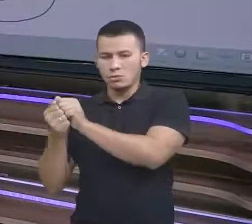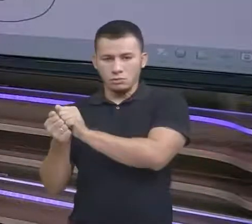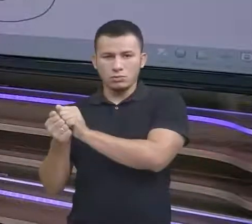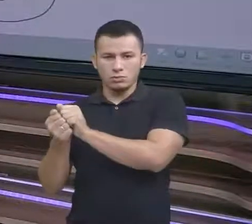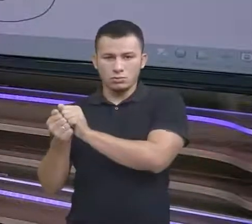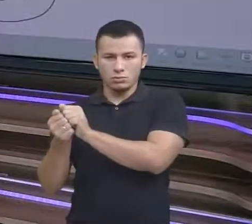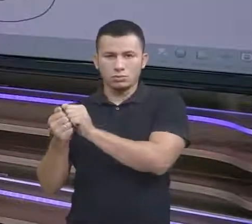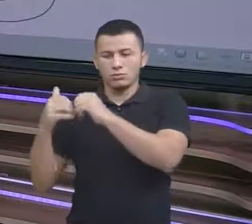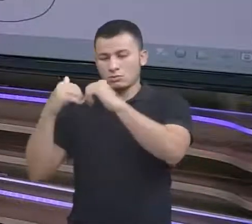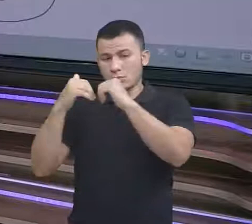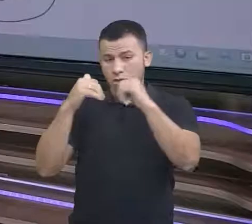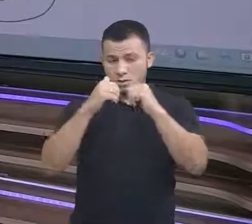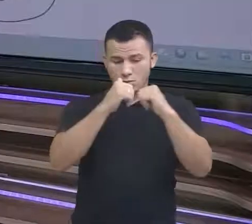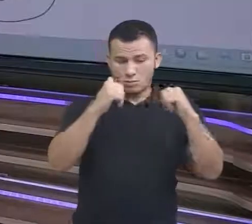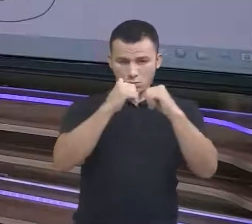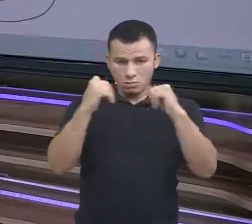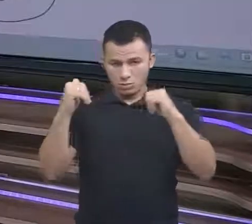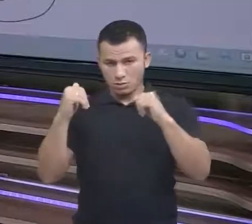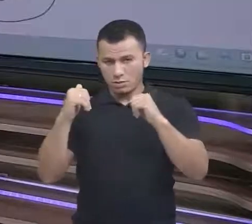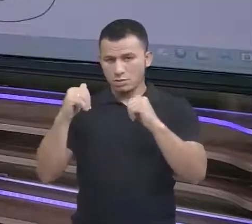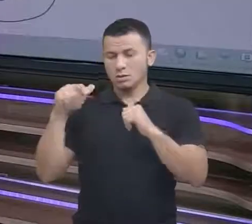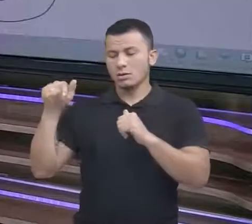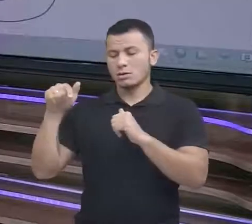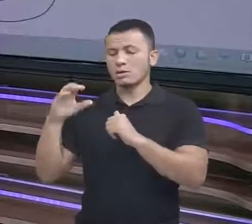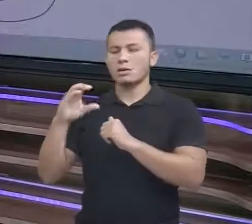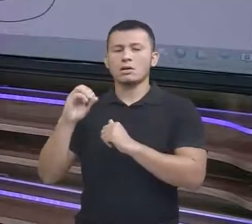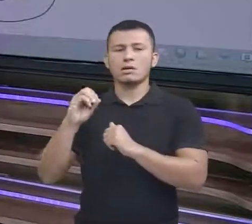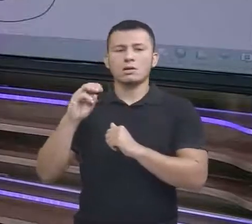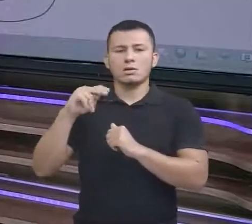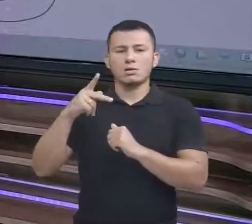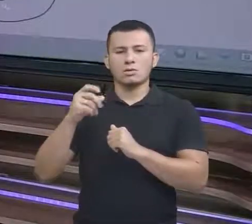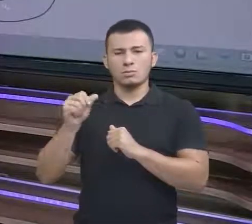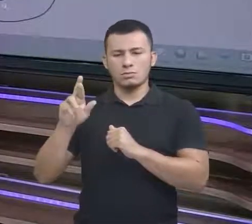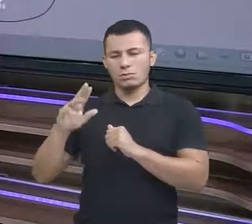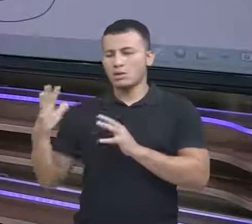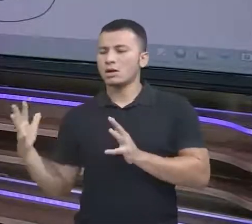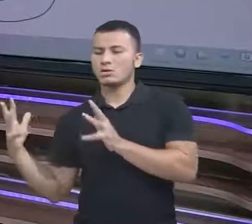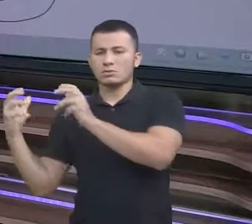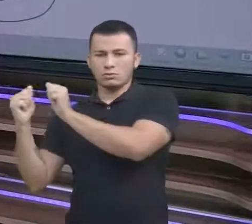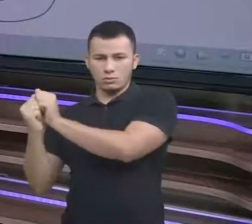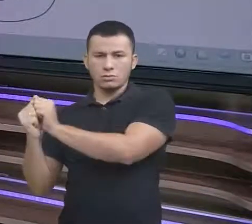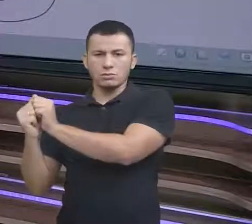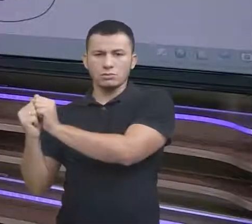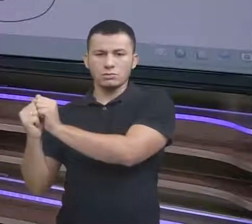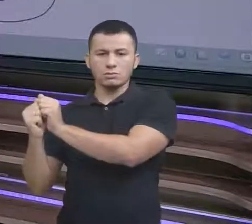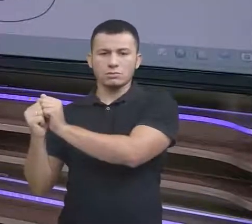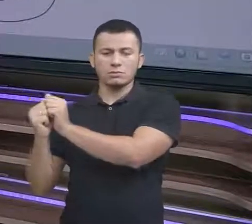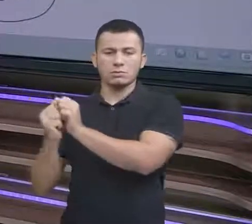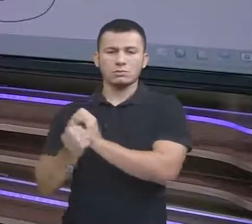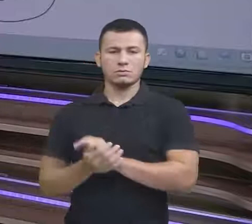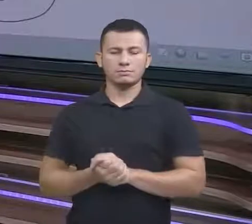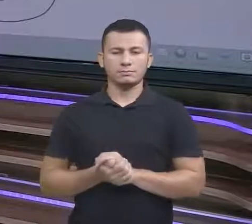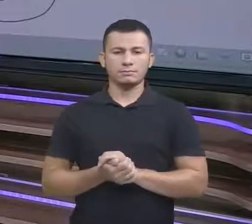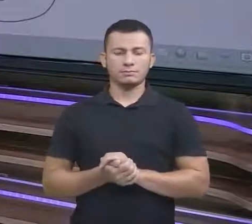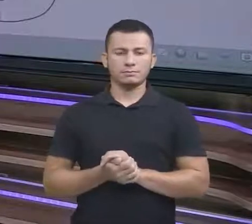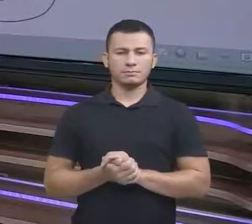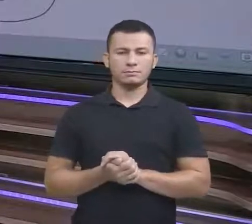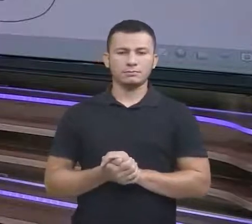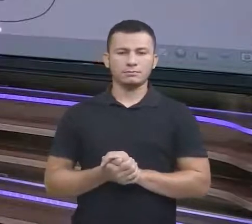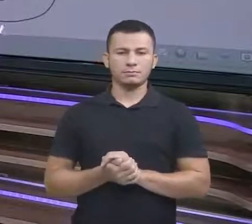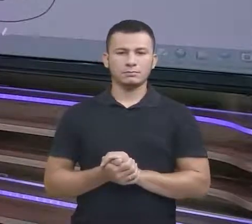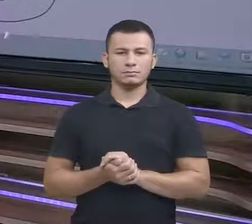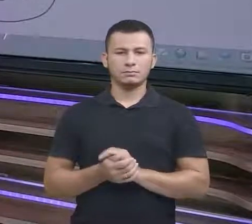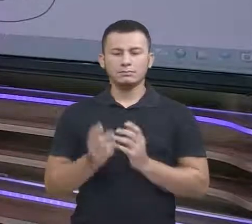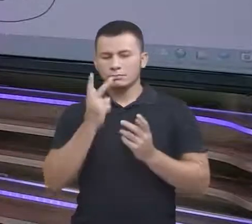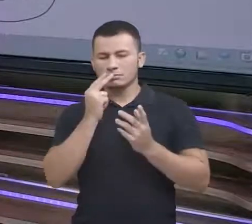ele está dividida eu vou juntar ele tá todo separadinho aí eu vou juntar É como se eu tivesse fazendo